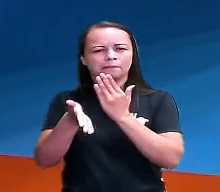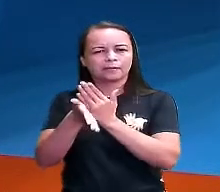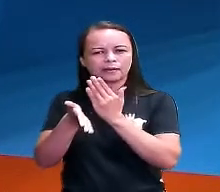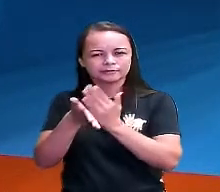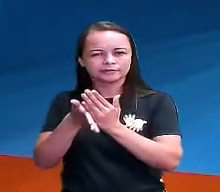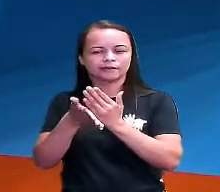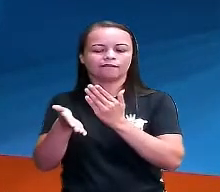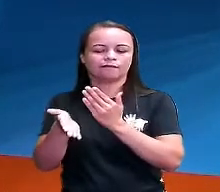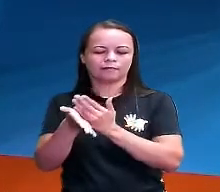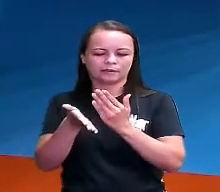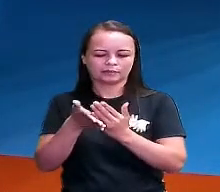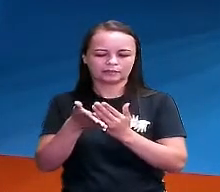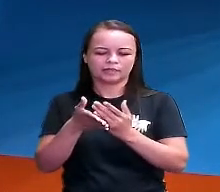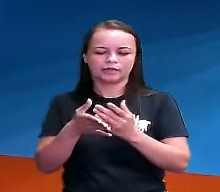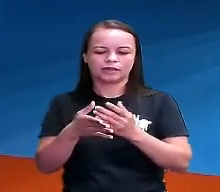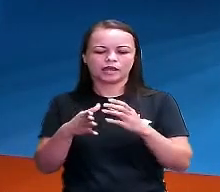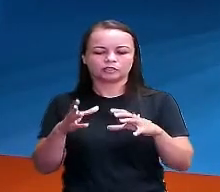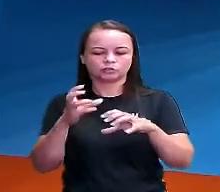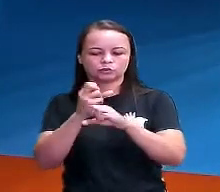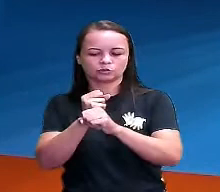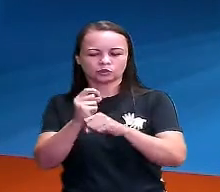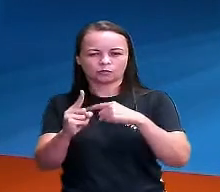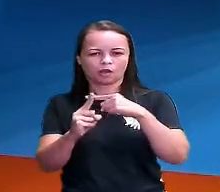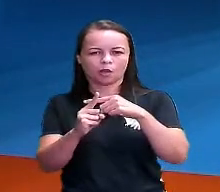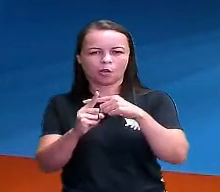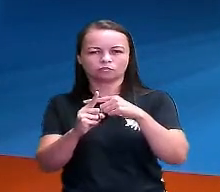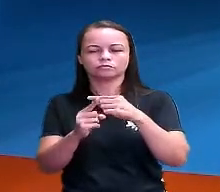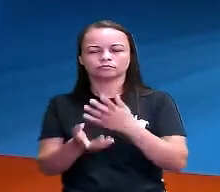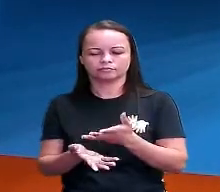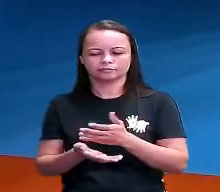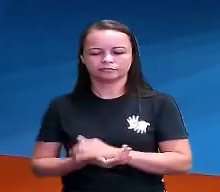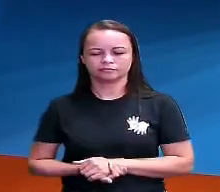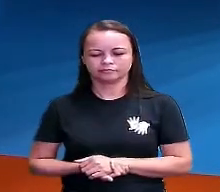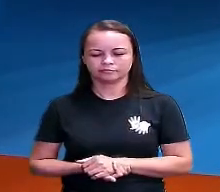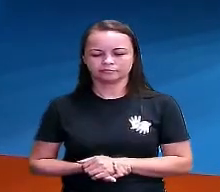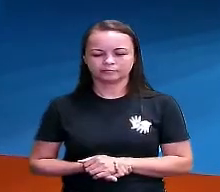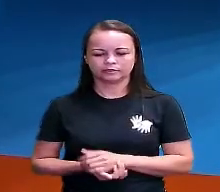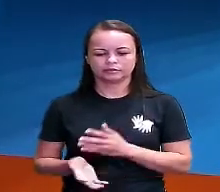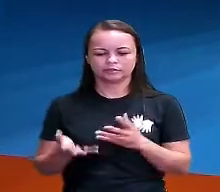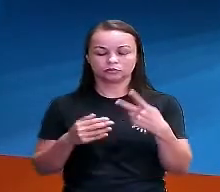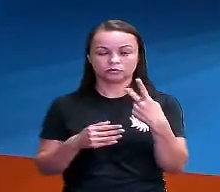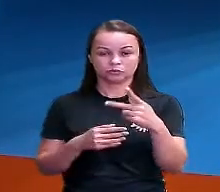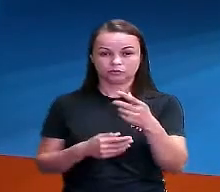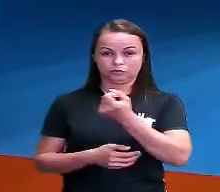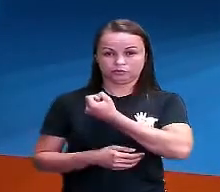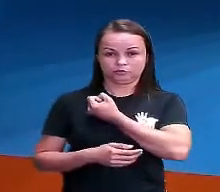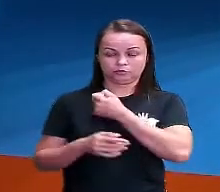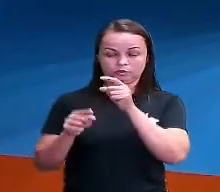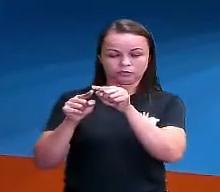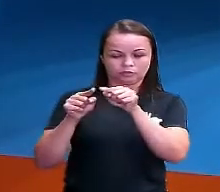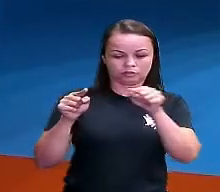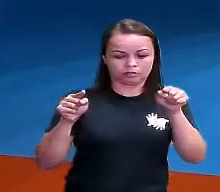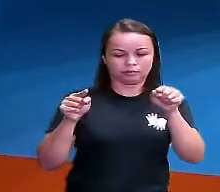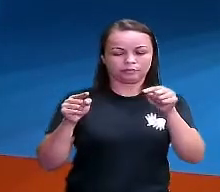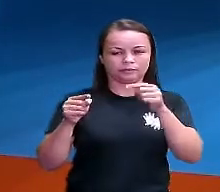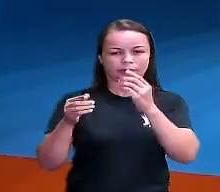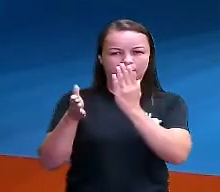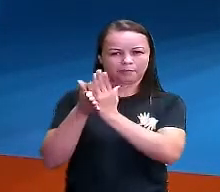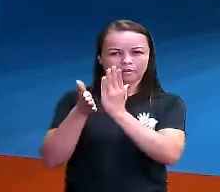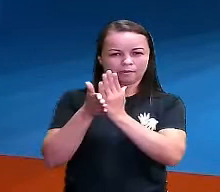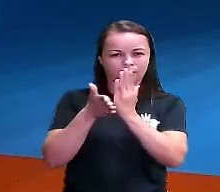soma ou total. Tá certo, gente? Todos esses numerozinhos aqui, eles fazem parte da primeira